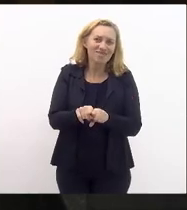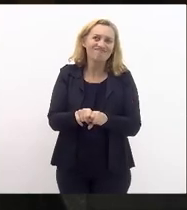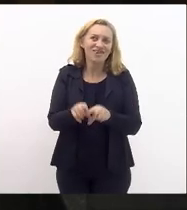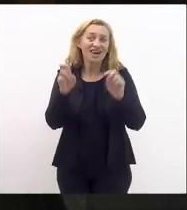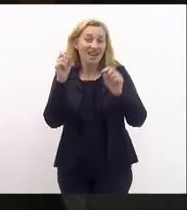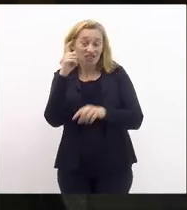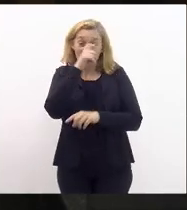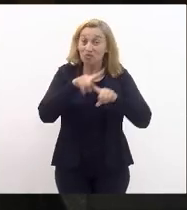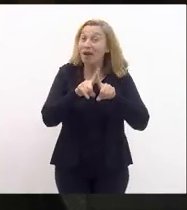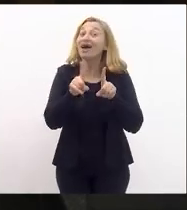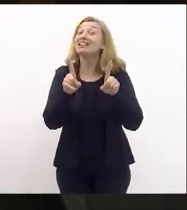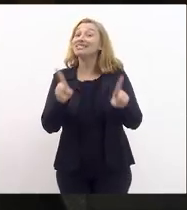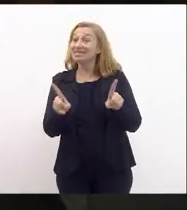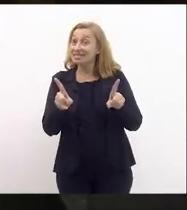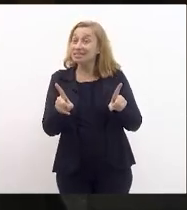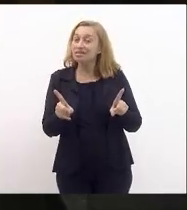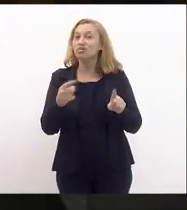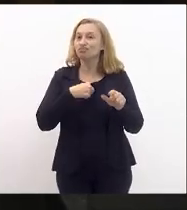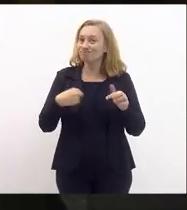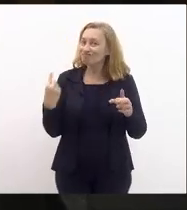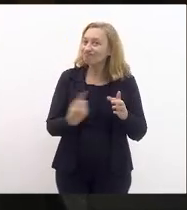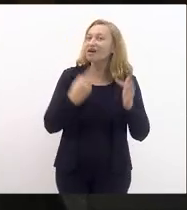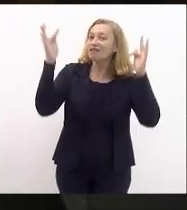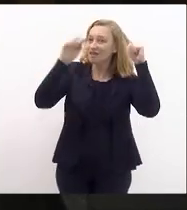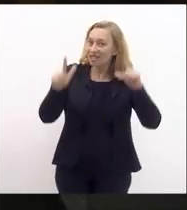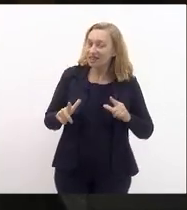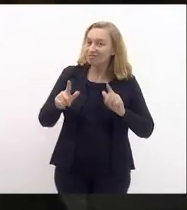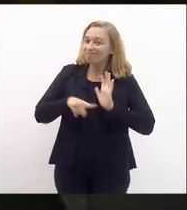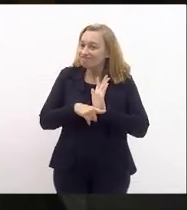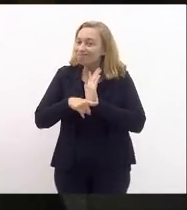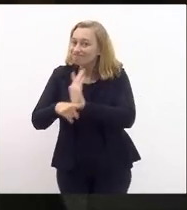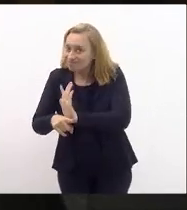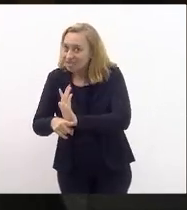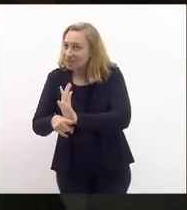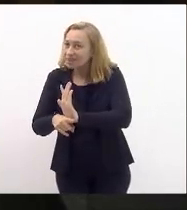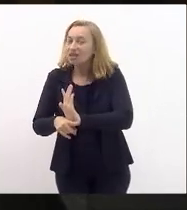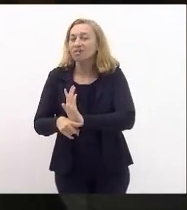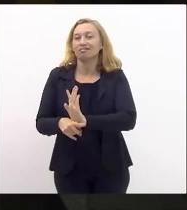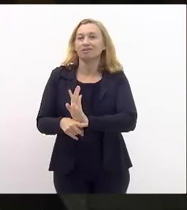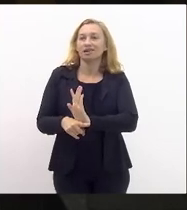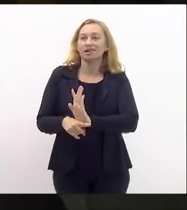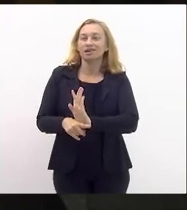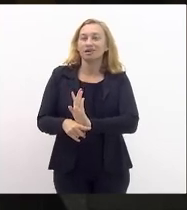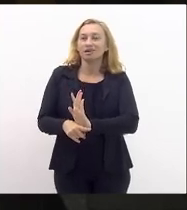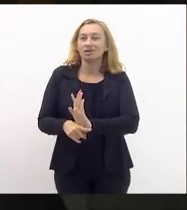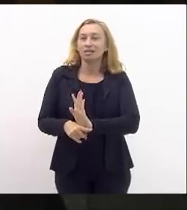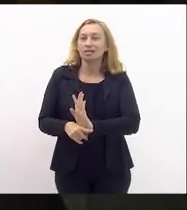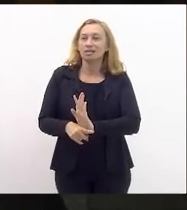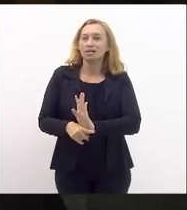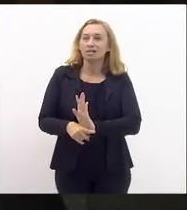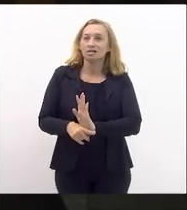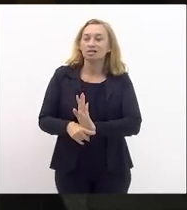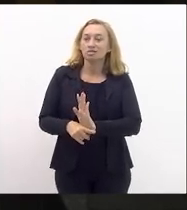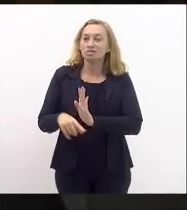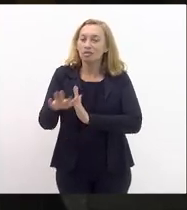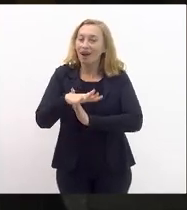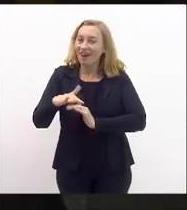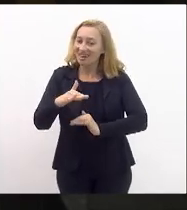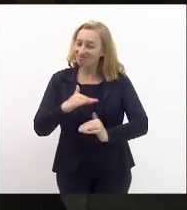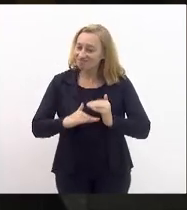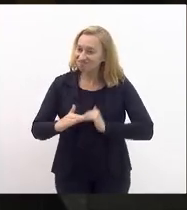contraditória, mas a gente fica feliz de ter contribuído com que, para que, num cenário de tantos